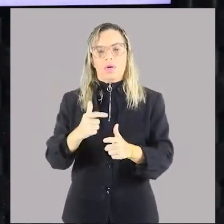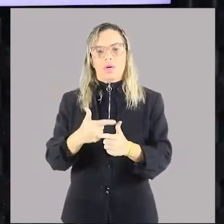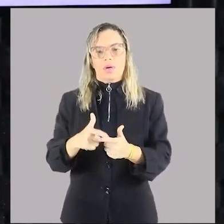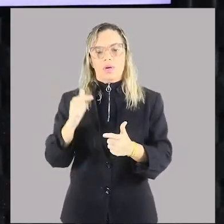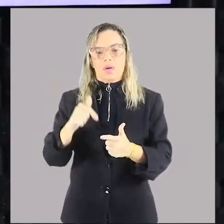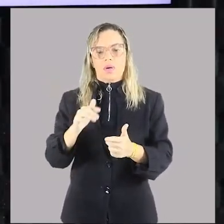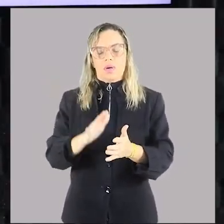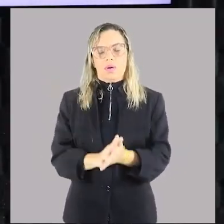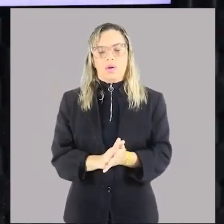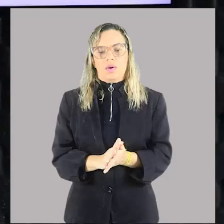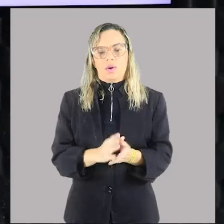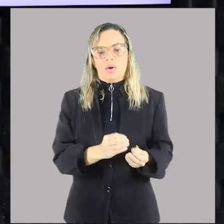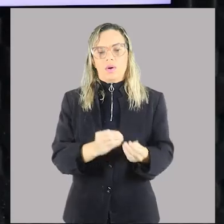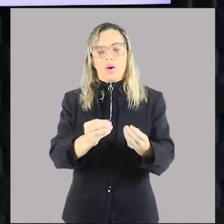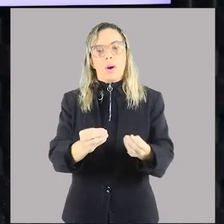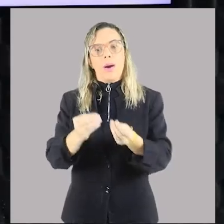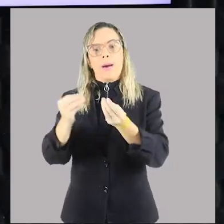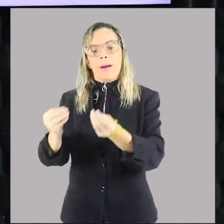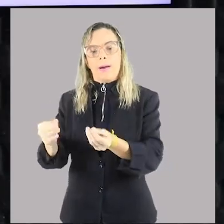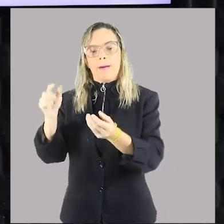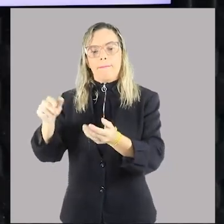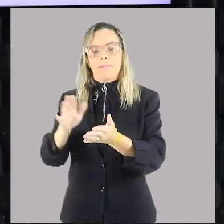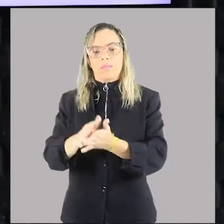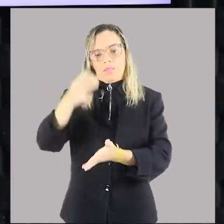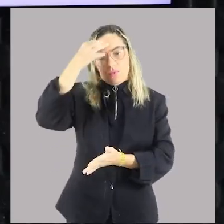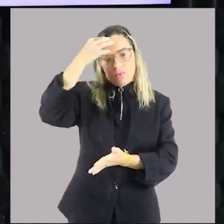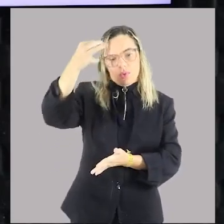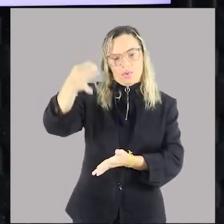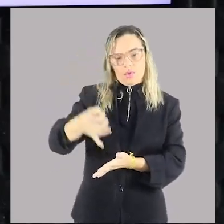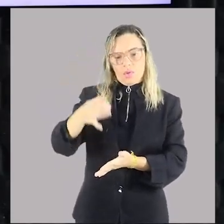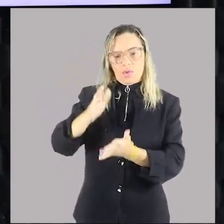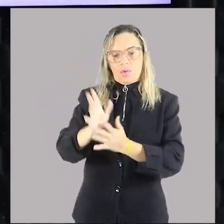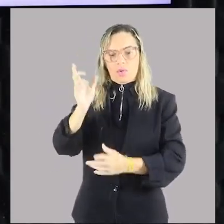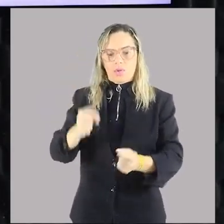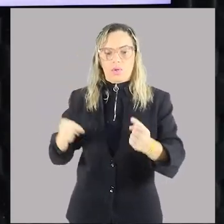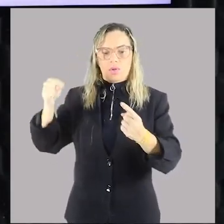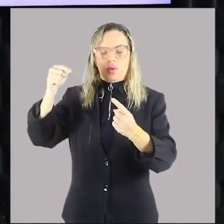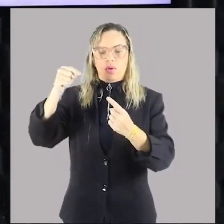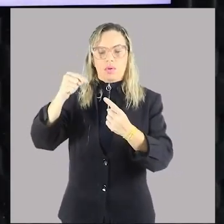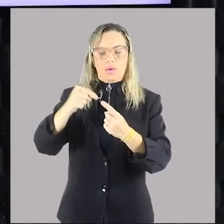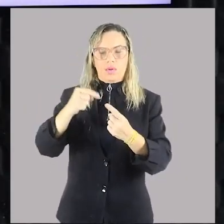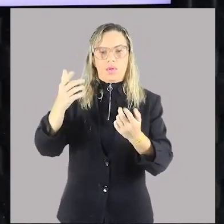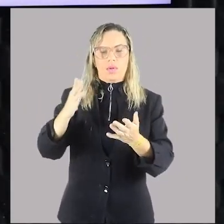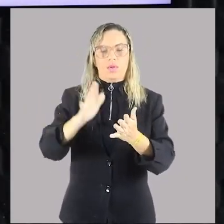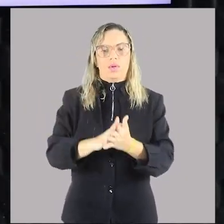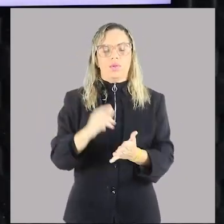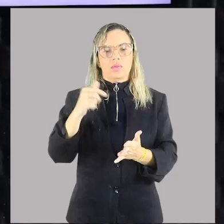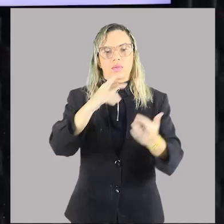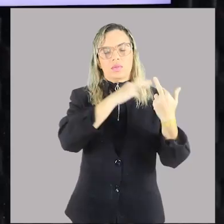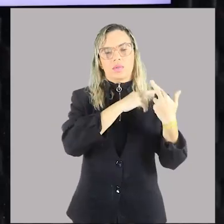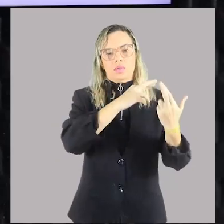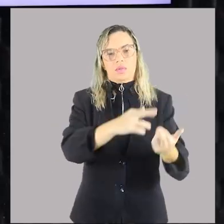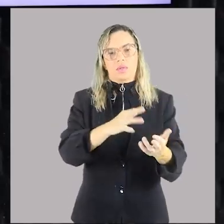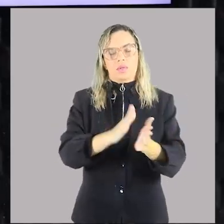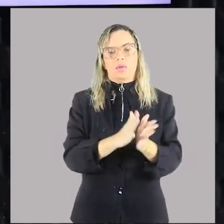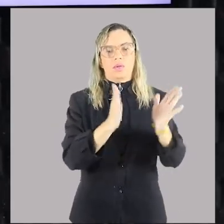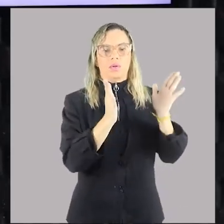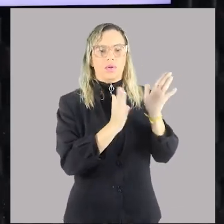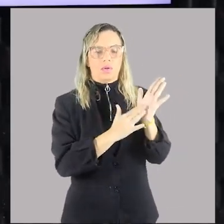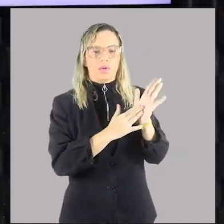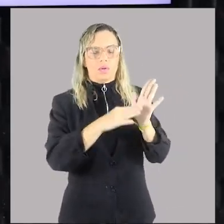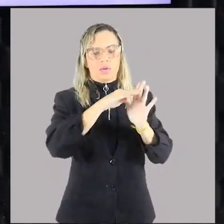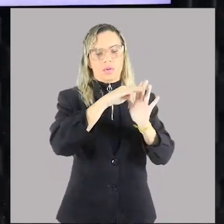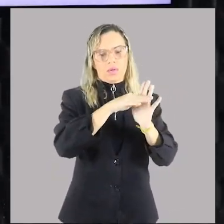entidades administrativas com o intuito de descentralização. Tudo bem, a descentralização é que determina que